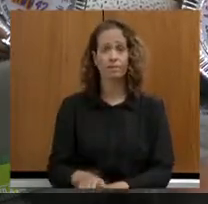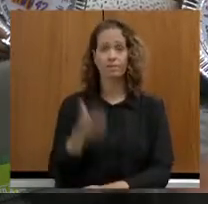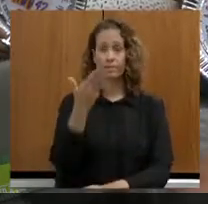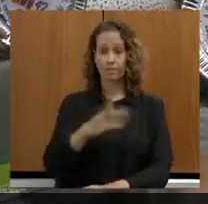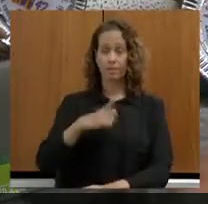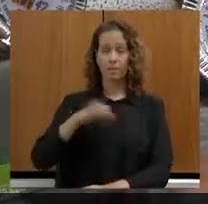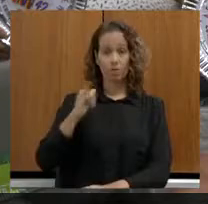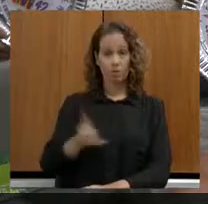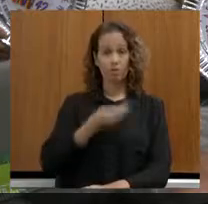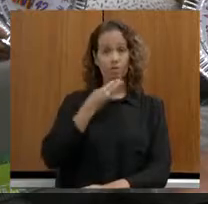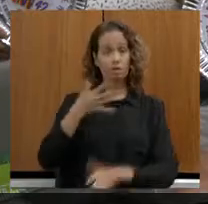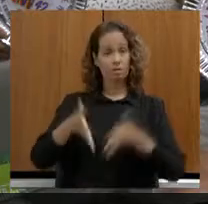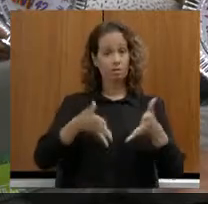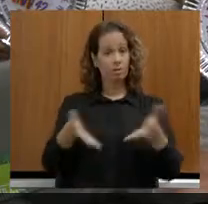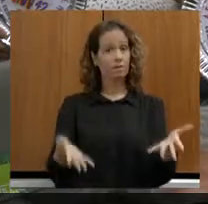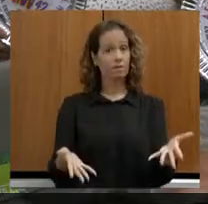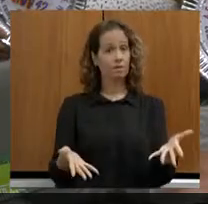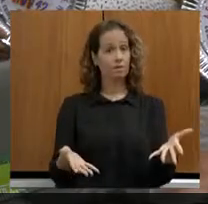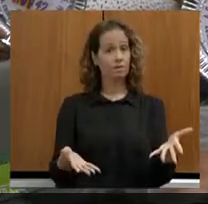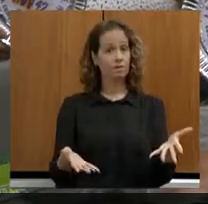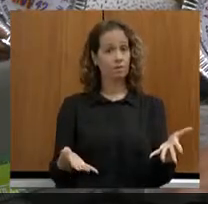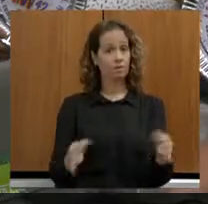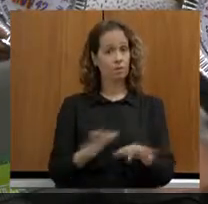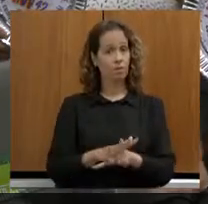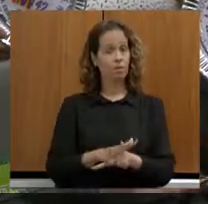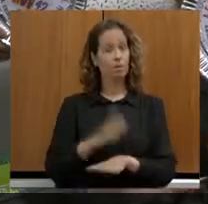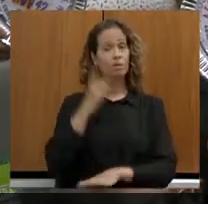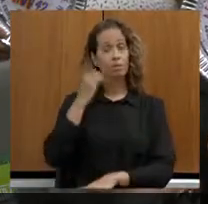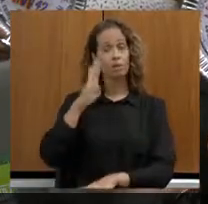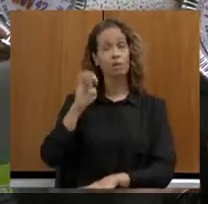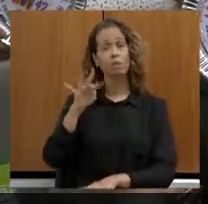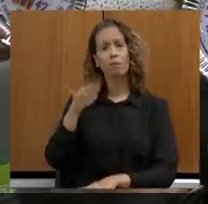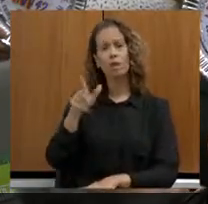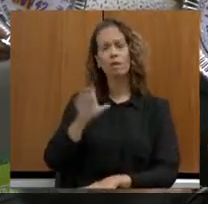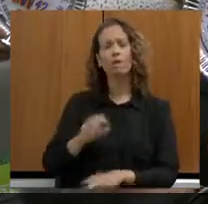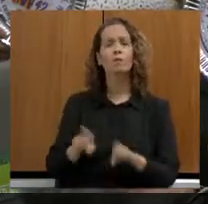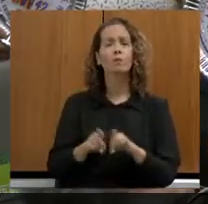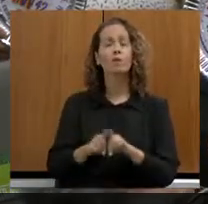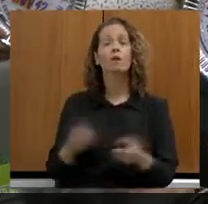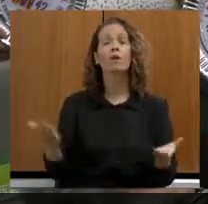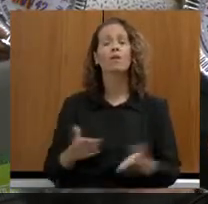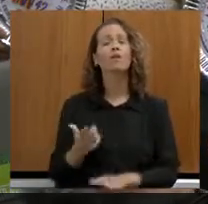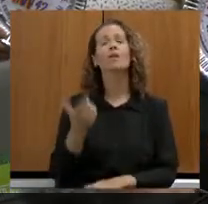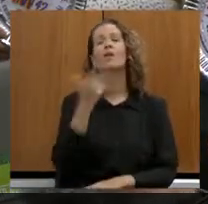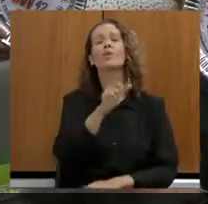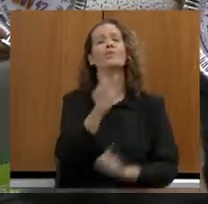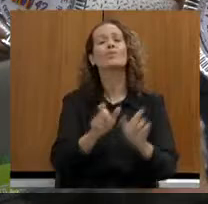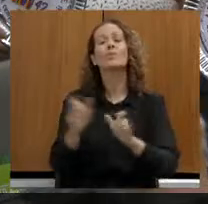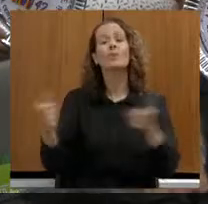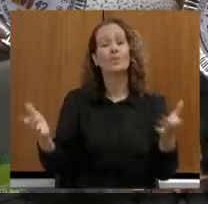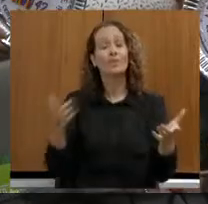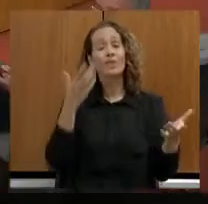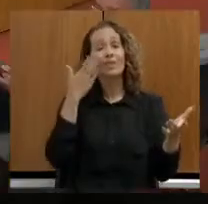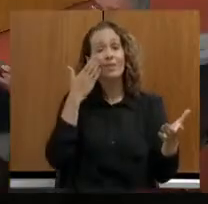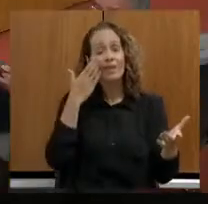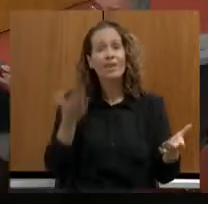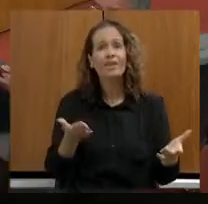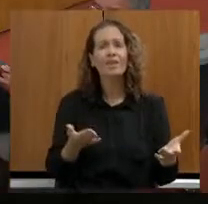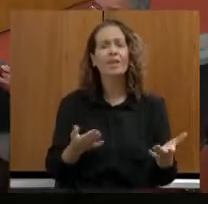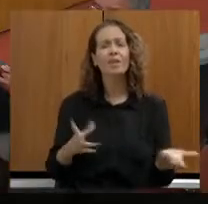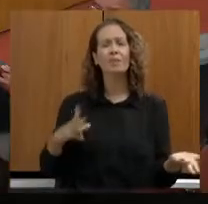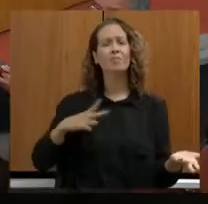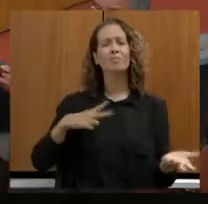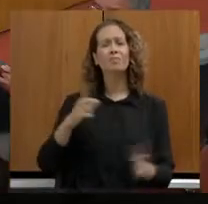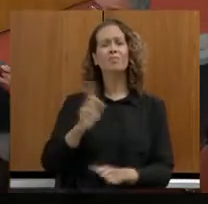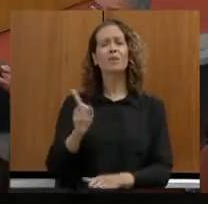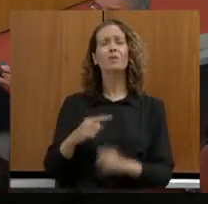excelência ter oportunidade de falar e o deputado é tão tempo agora é a vez dos outros tá bem da tabela tão nada pessoal mas